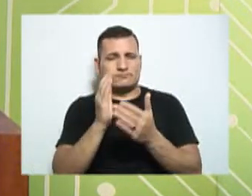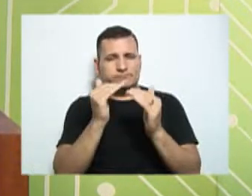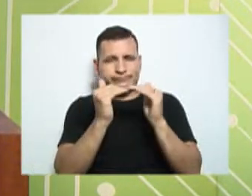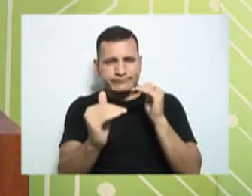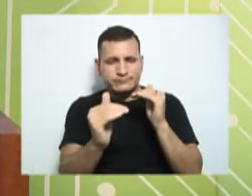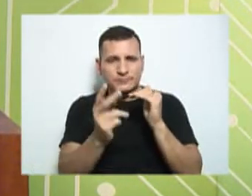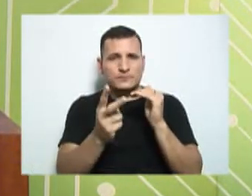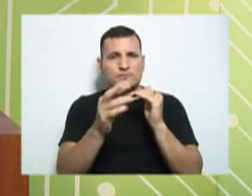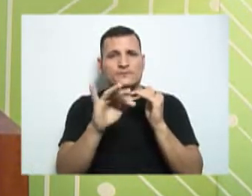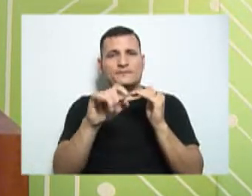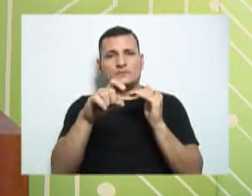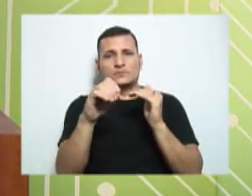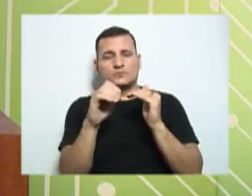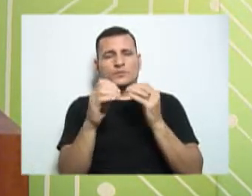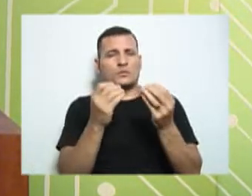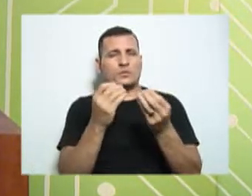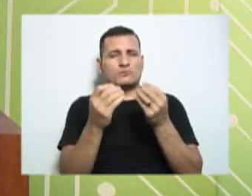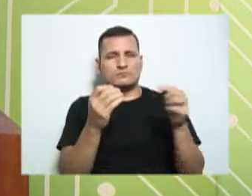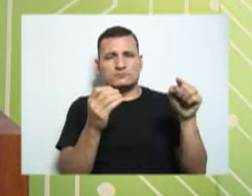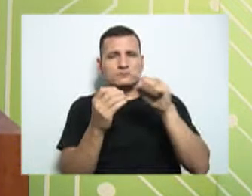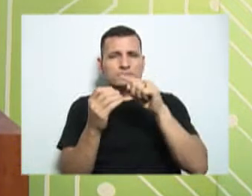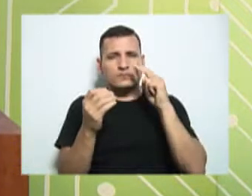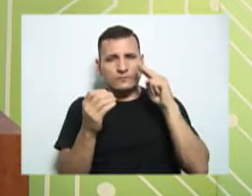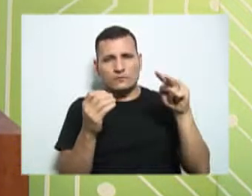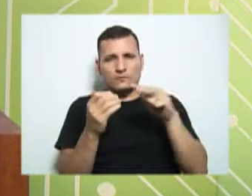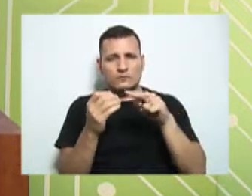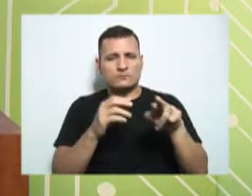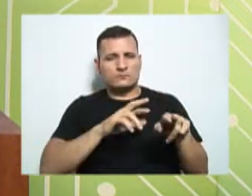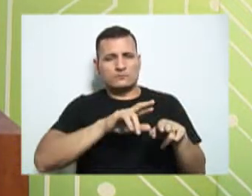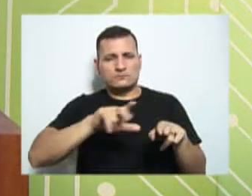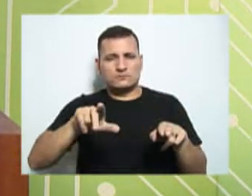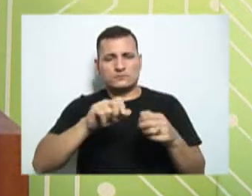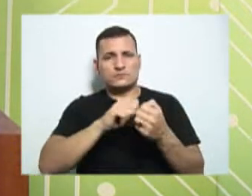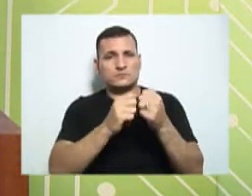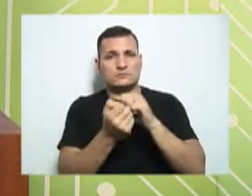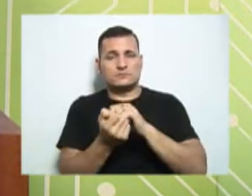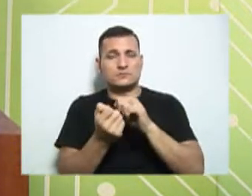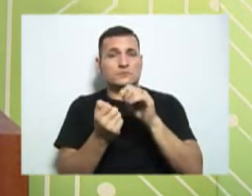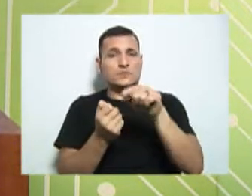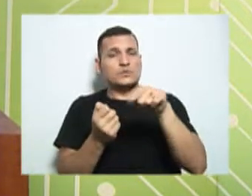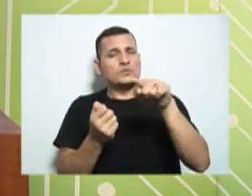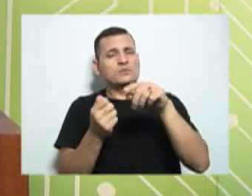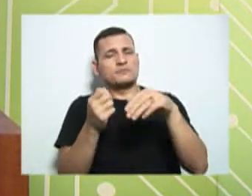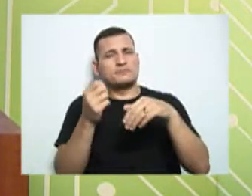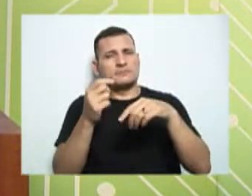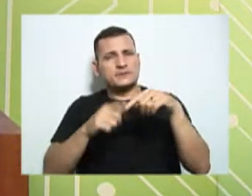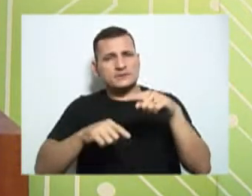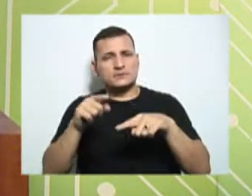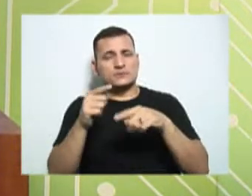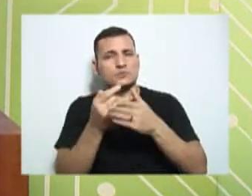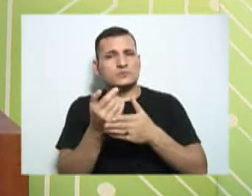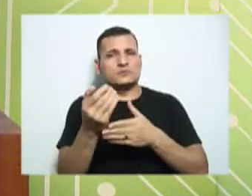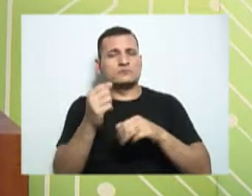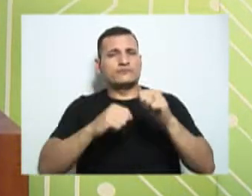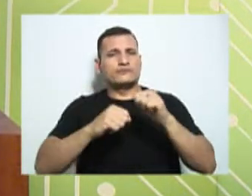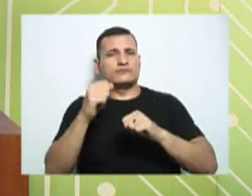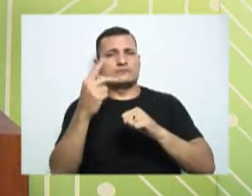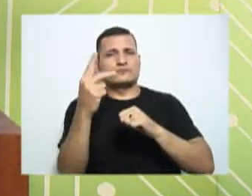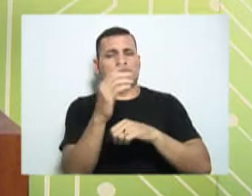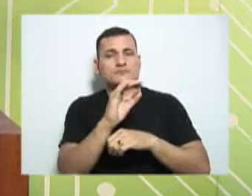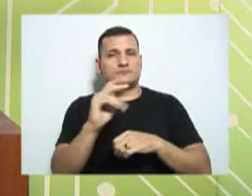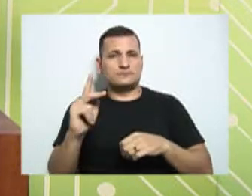vão diferenciar esses custos diante dos produtos que vocês vão começar a fabricar na cooperativa que vocês irão